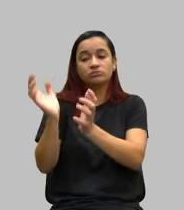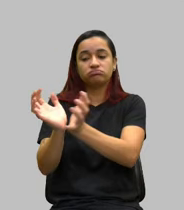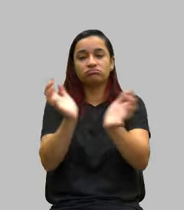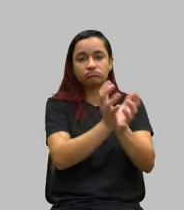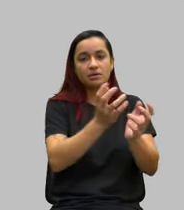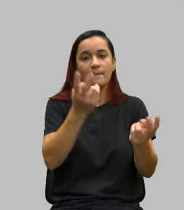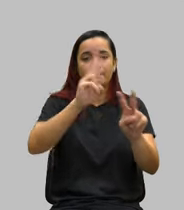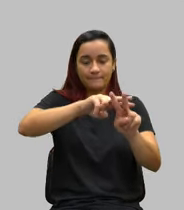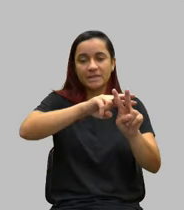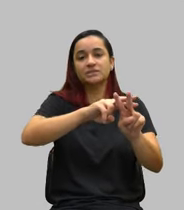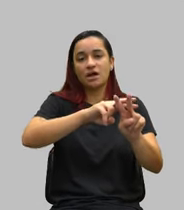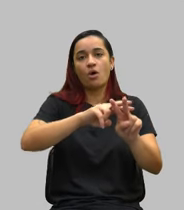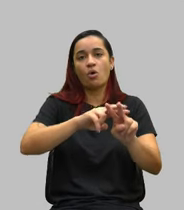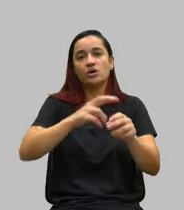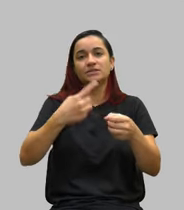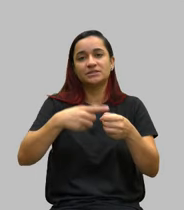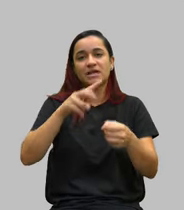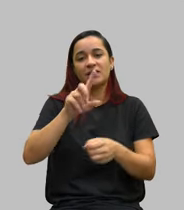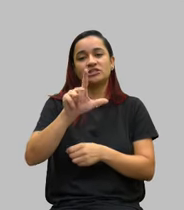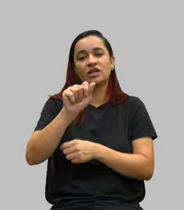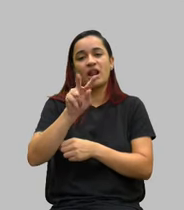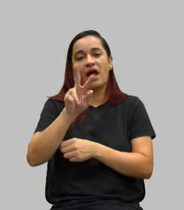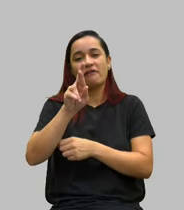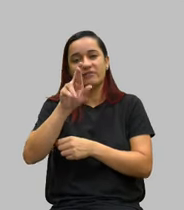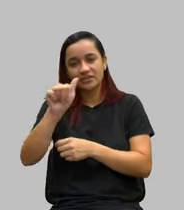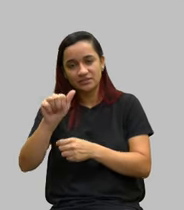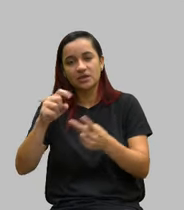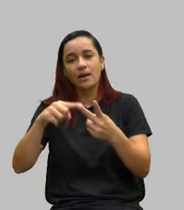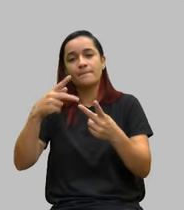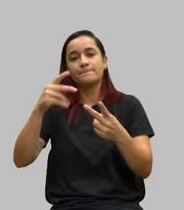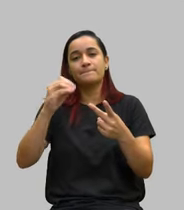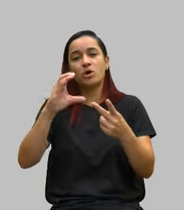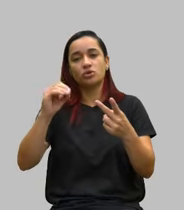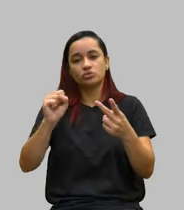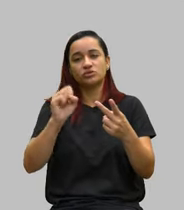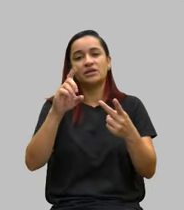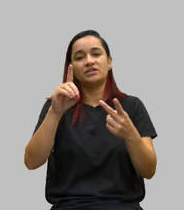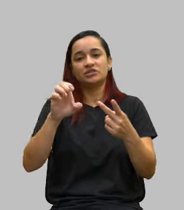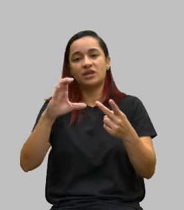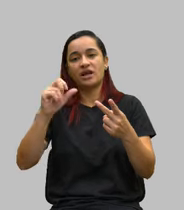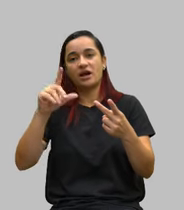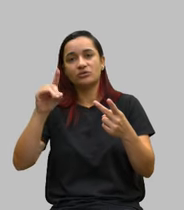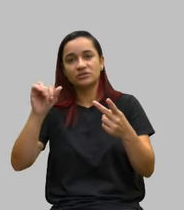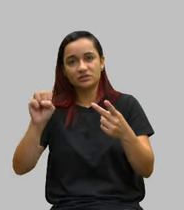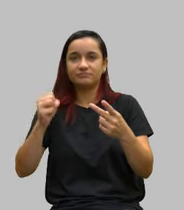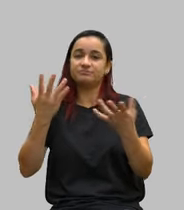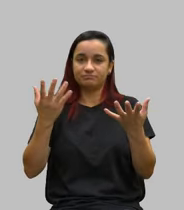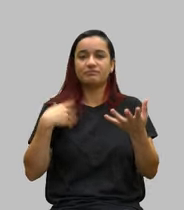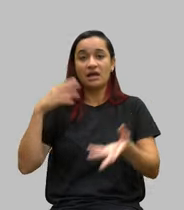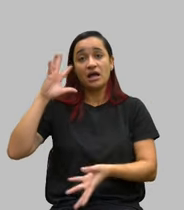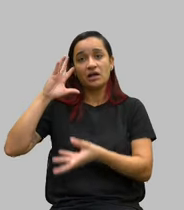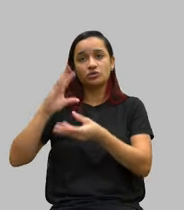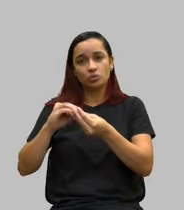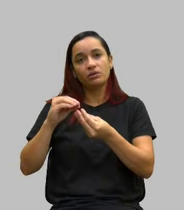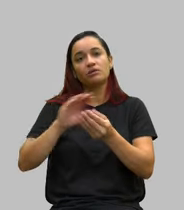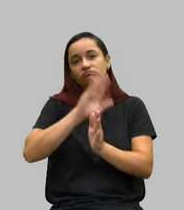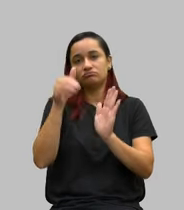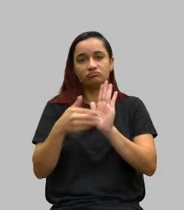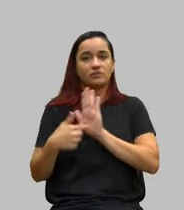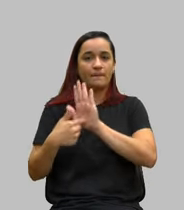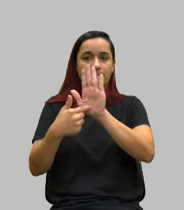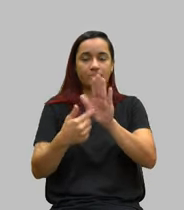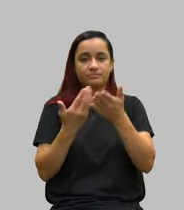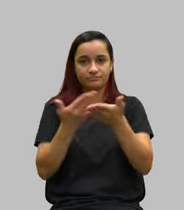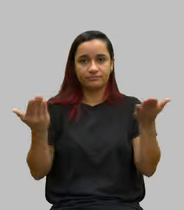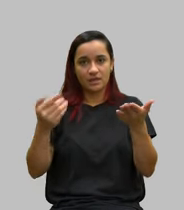com mais 628 vagas cada então em resumo era isso que a que a secretaria tinha trazer aqui para essa